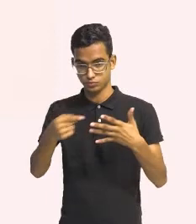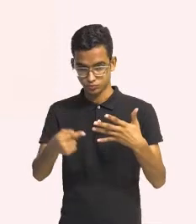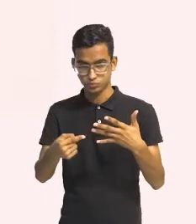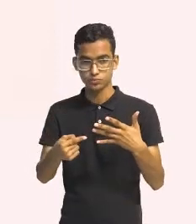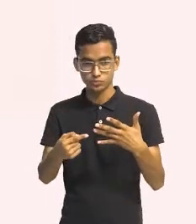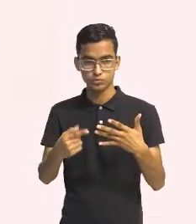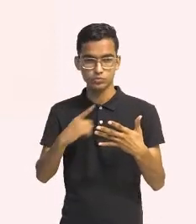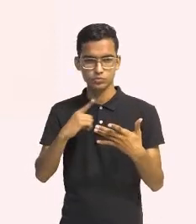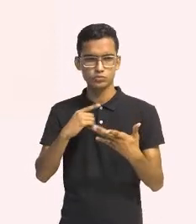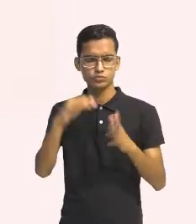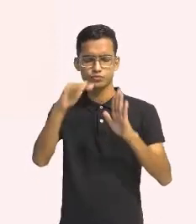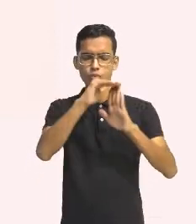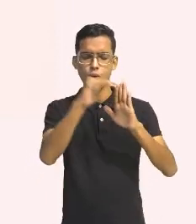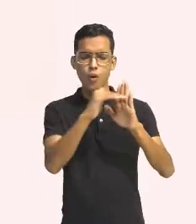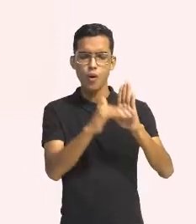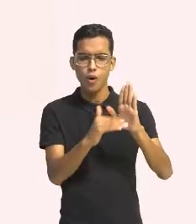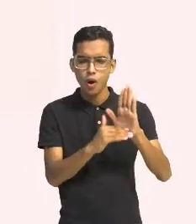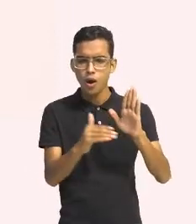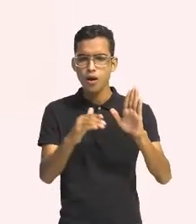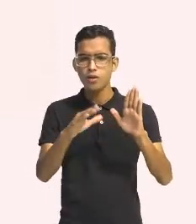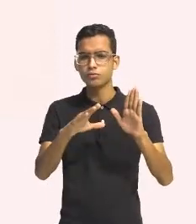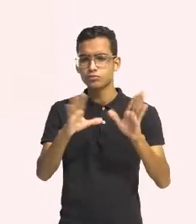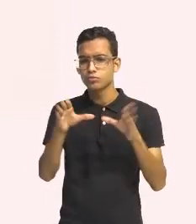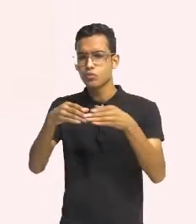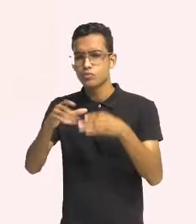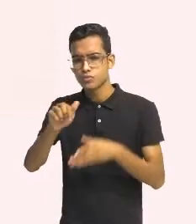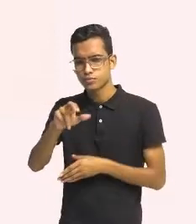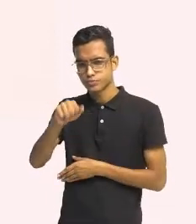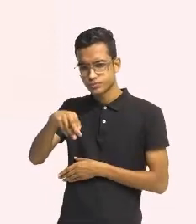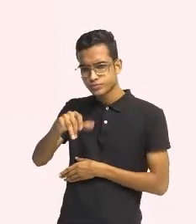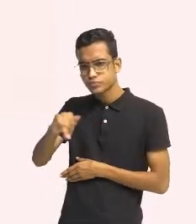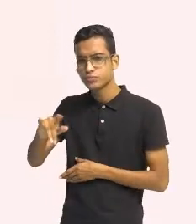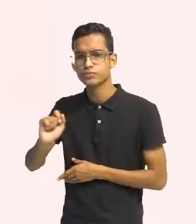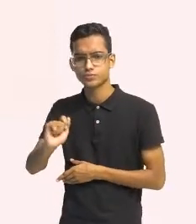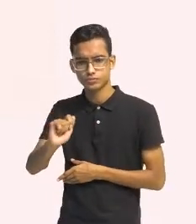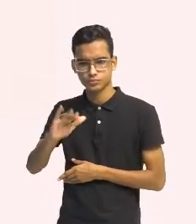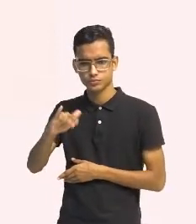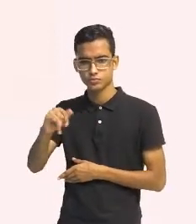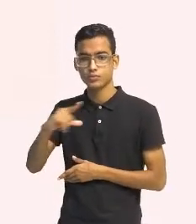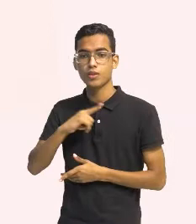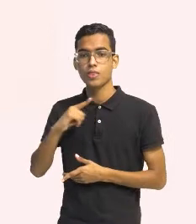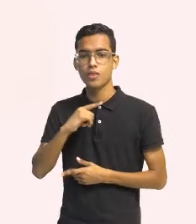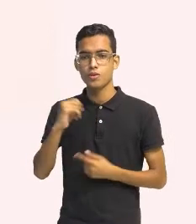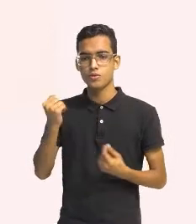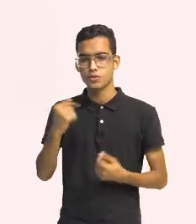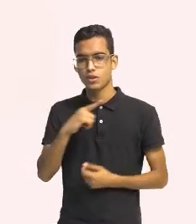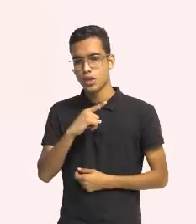como cadeias ramificadas aquelas que possuem